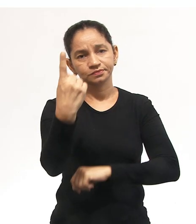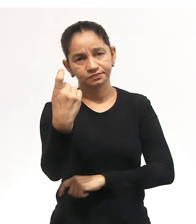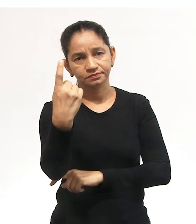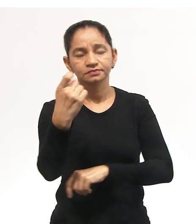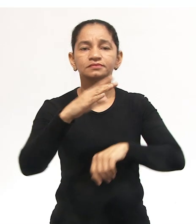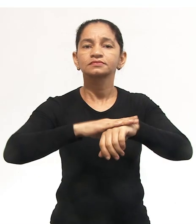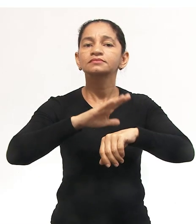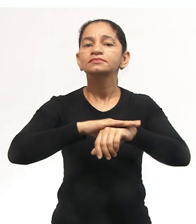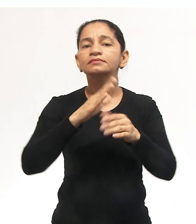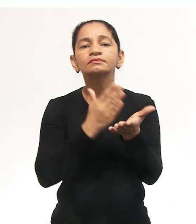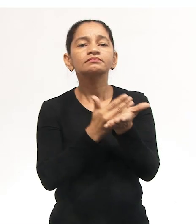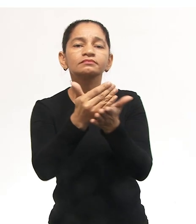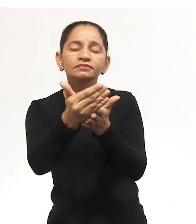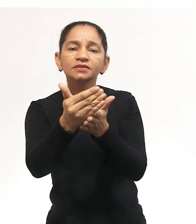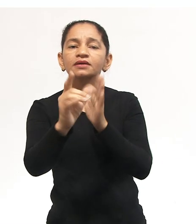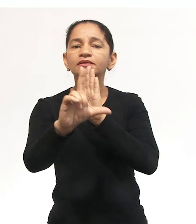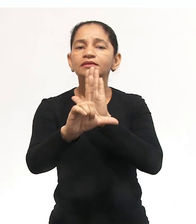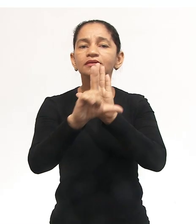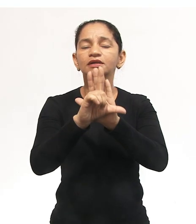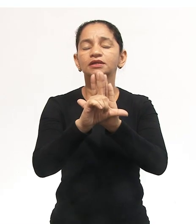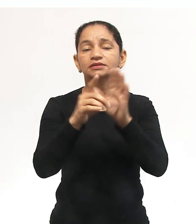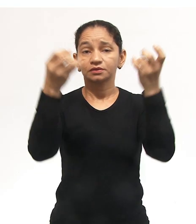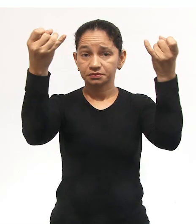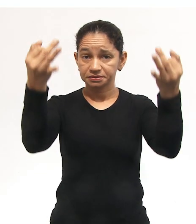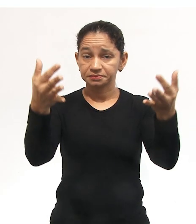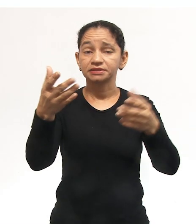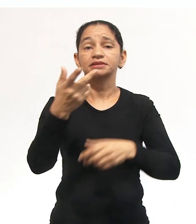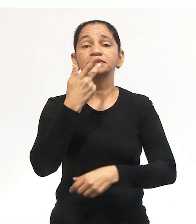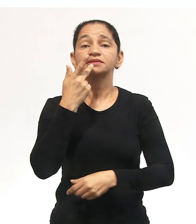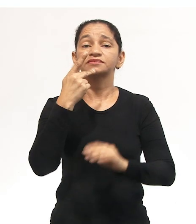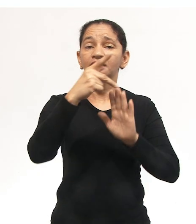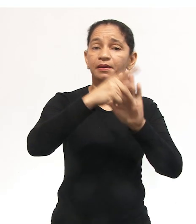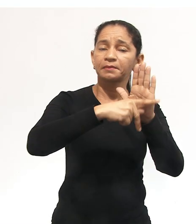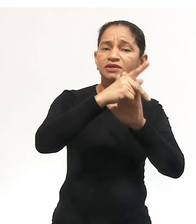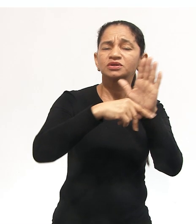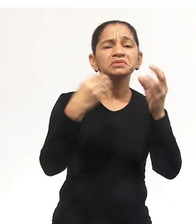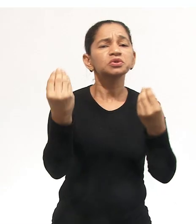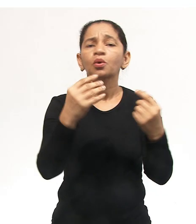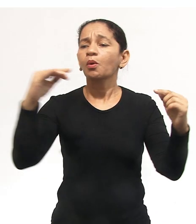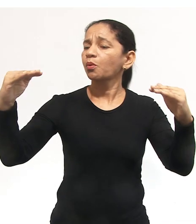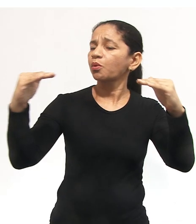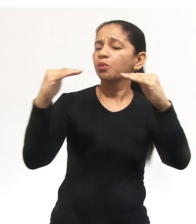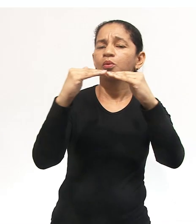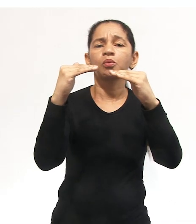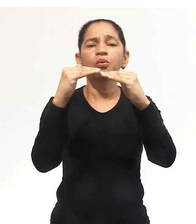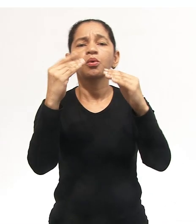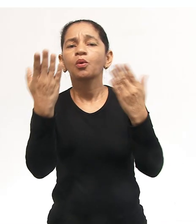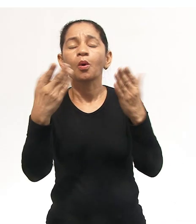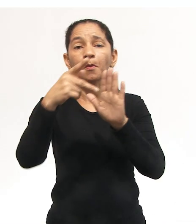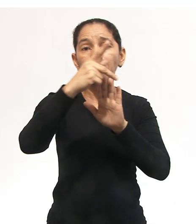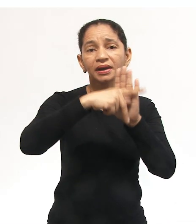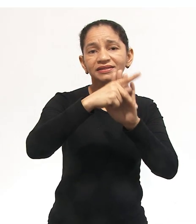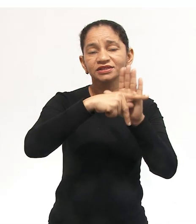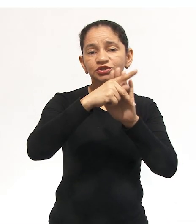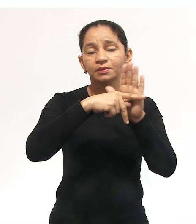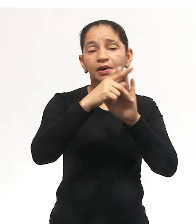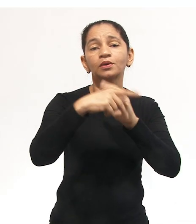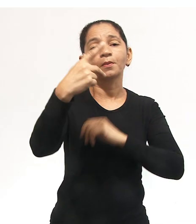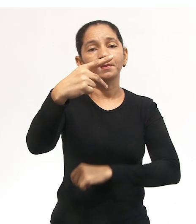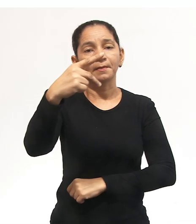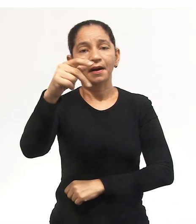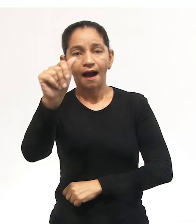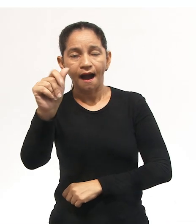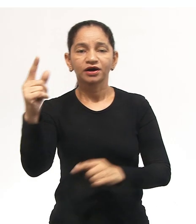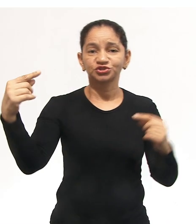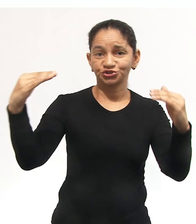ter, essa legislação faz a interligação do planejamento com o orçamento. Na seção 1, o plano